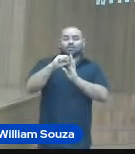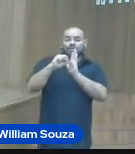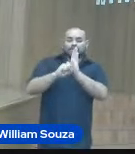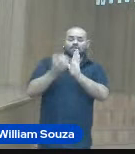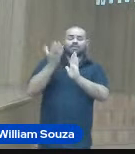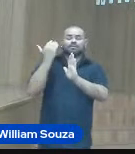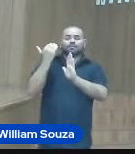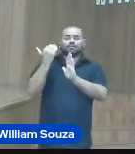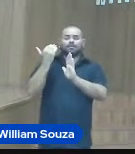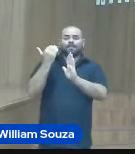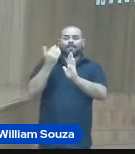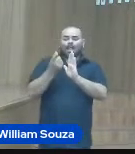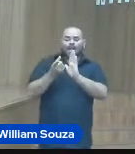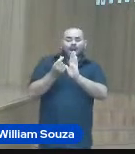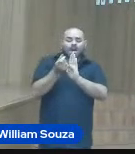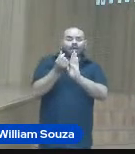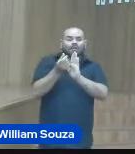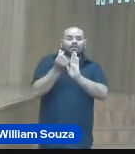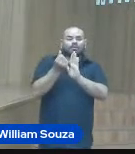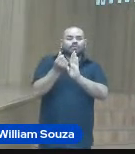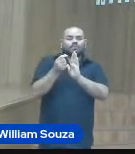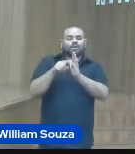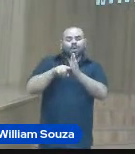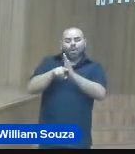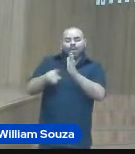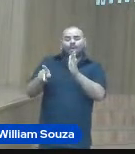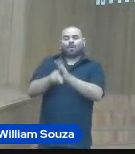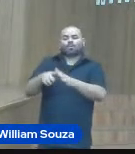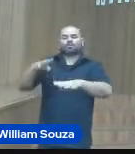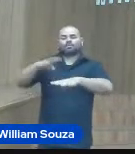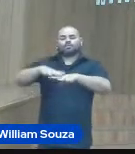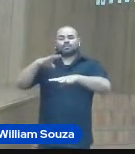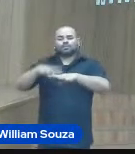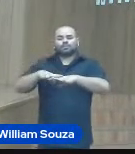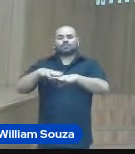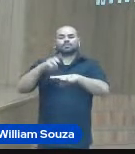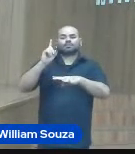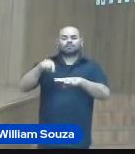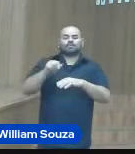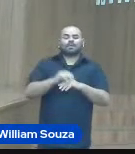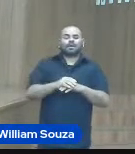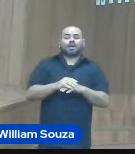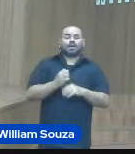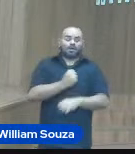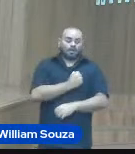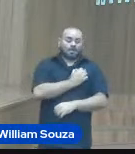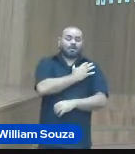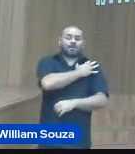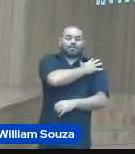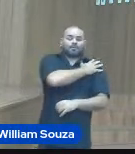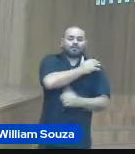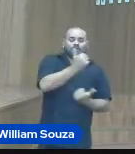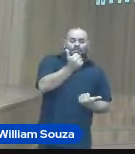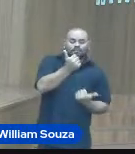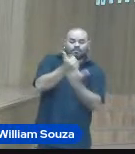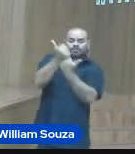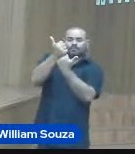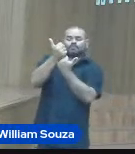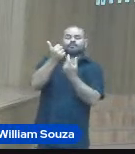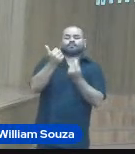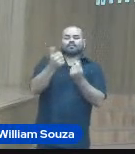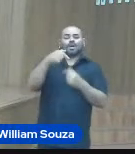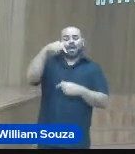tantos recursos para pesquisas em matemática, financiada pelas Forças Armadas, pelo Exército, até no